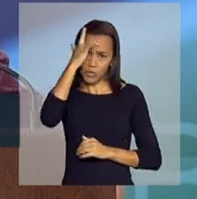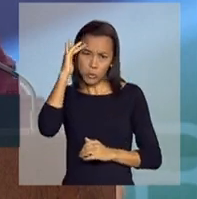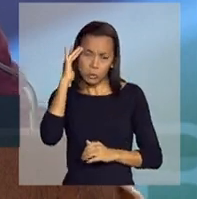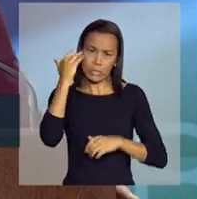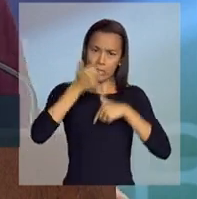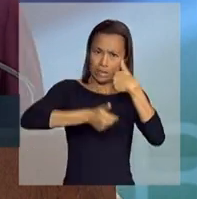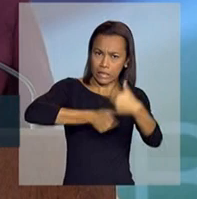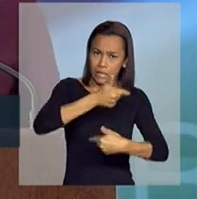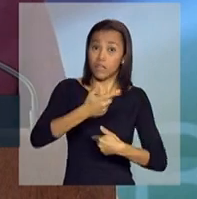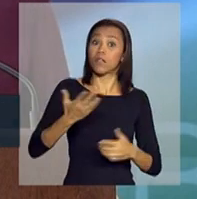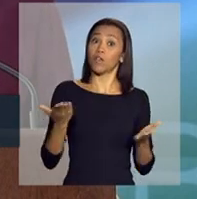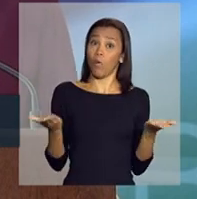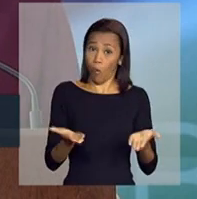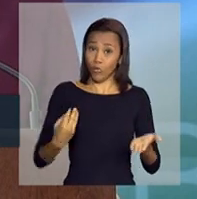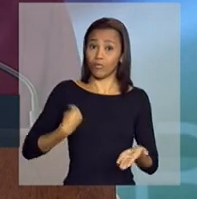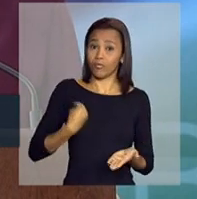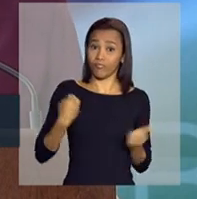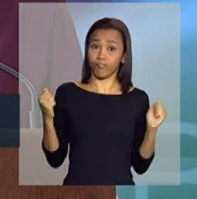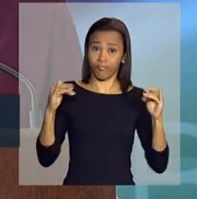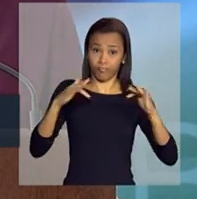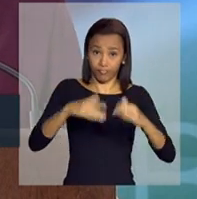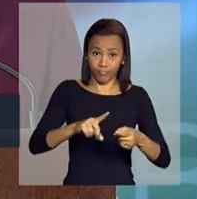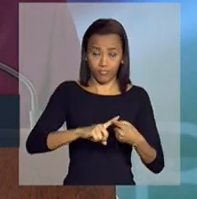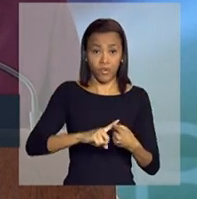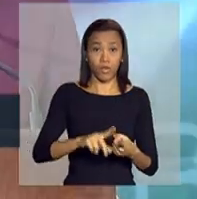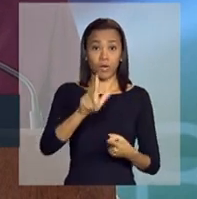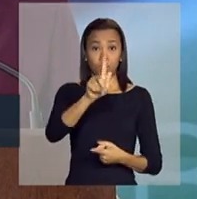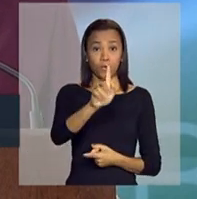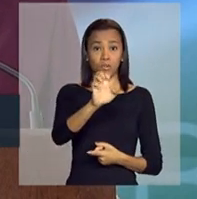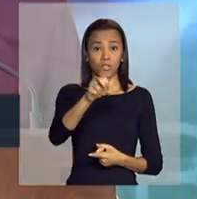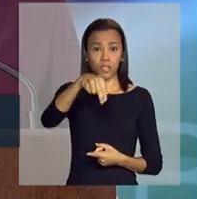está aqui presente hoje,